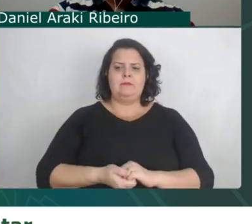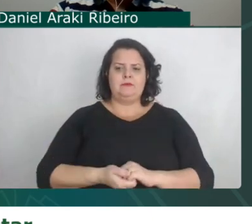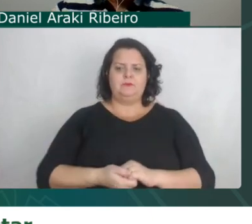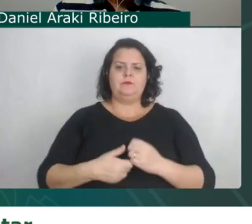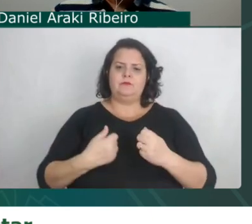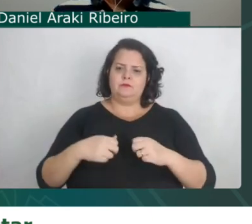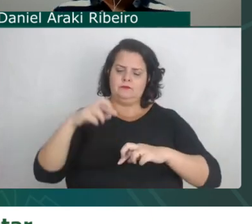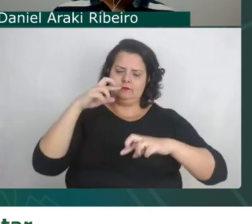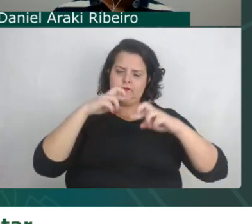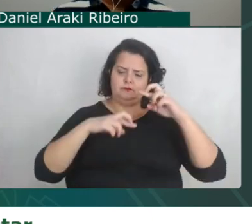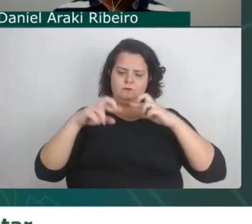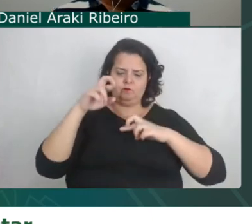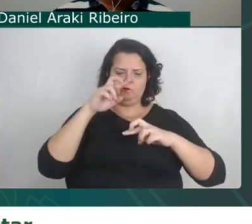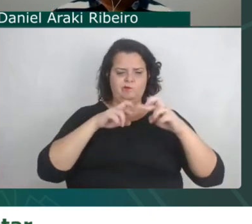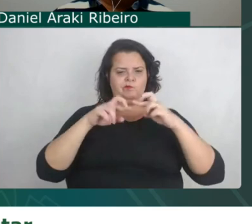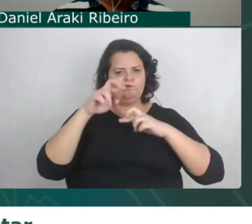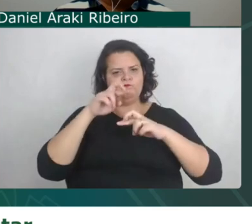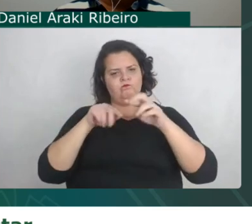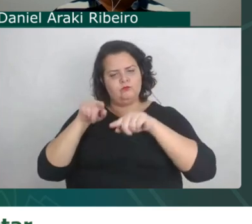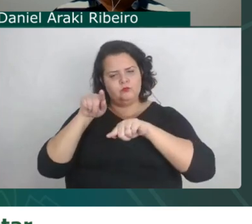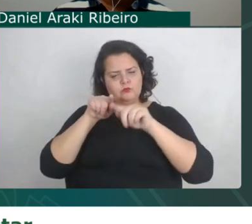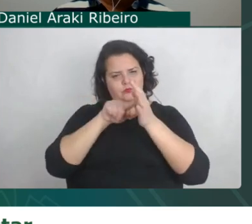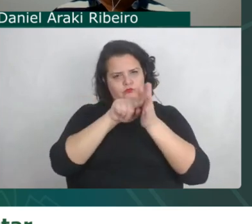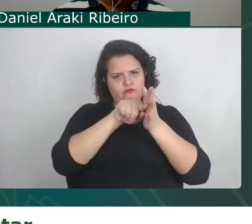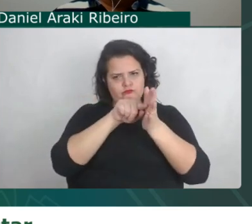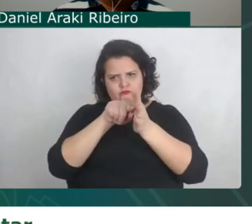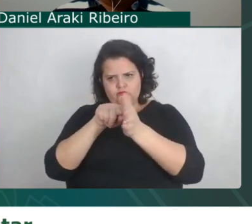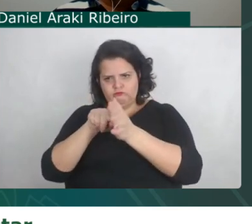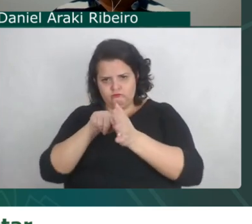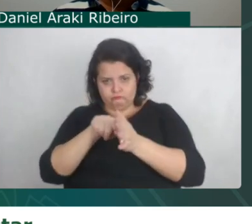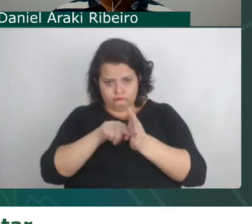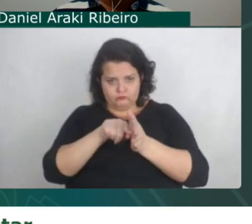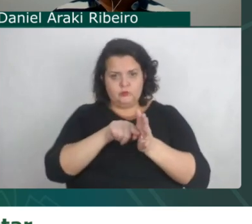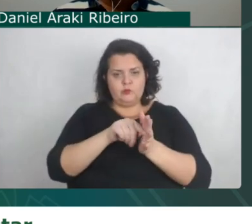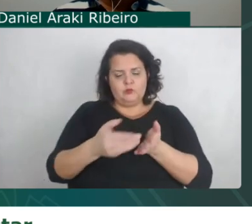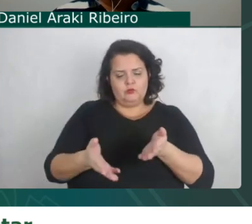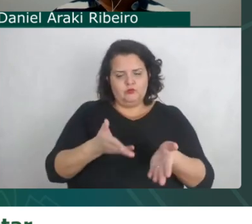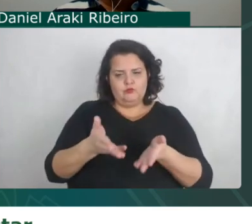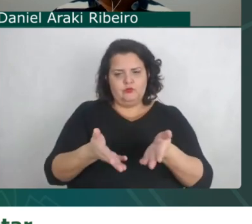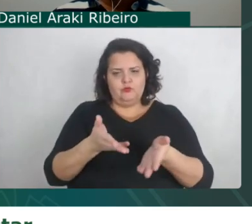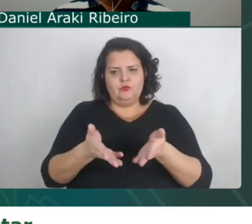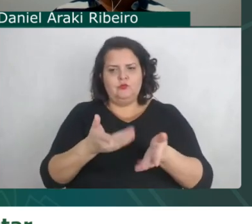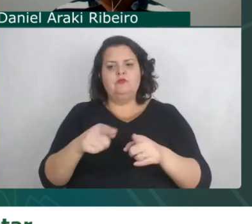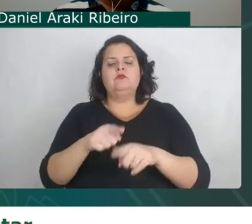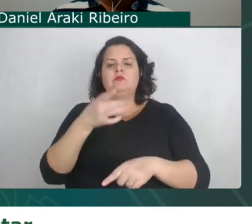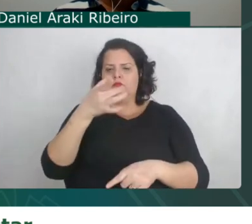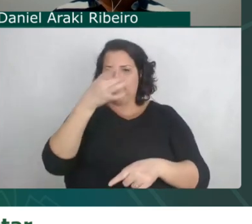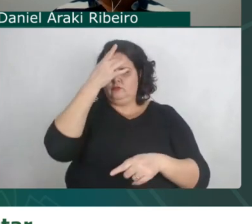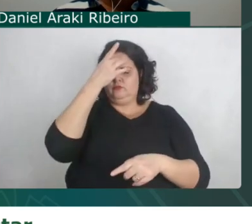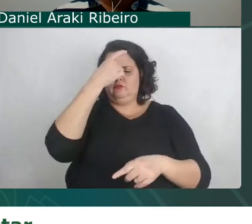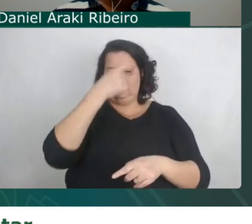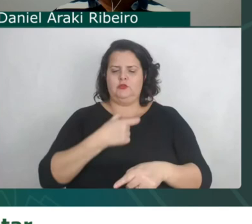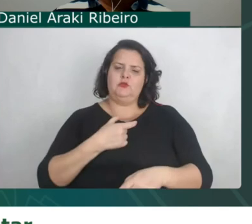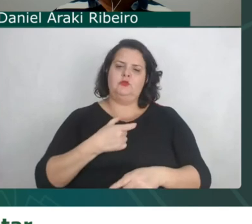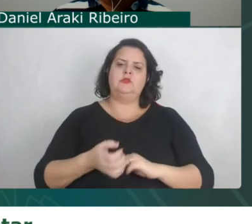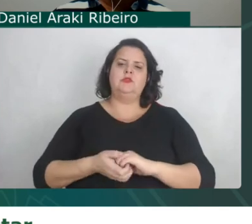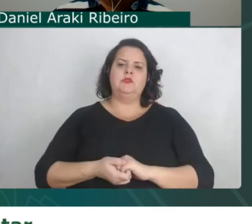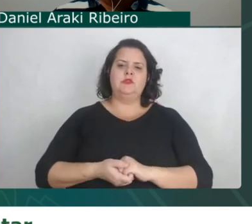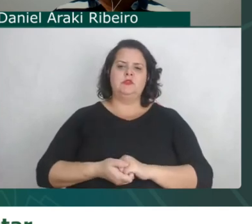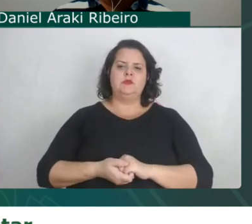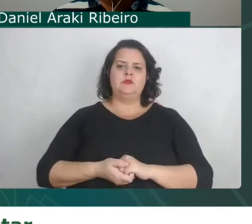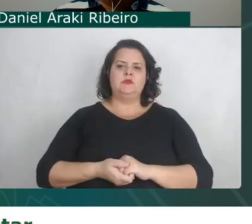fiscalização, do monitoramento e do tratamento, né? Além da conscientização, acho que são várias vertentes para